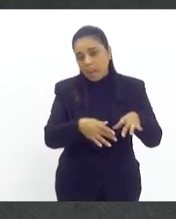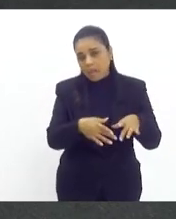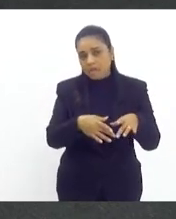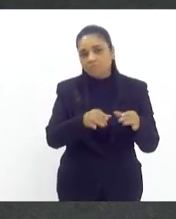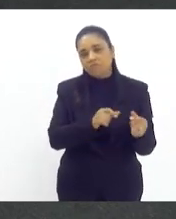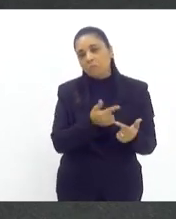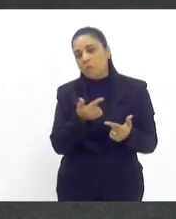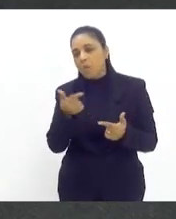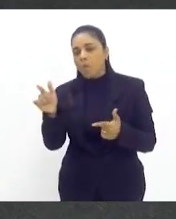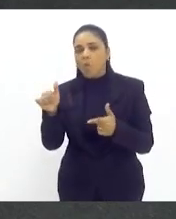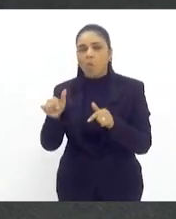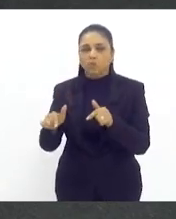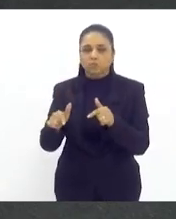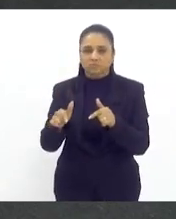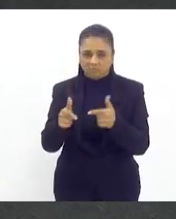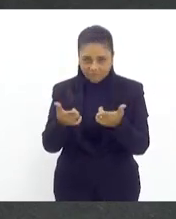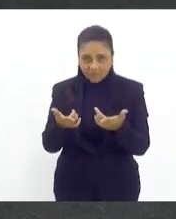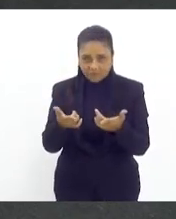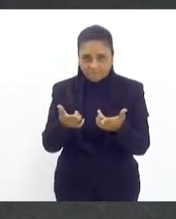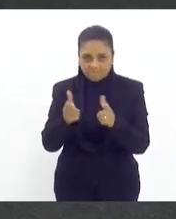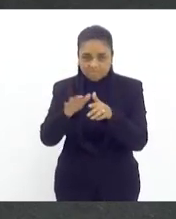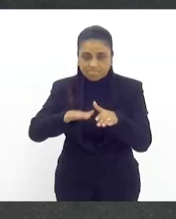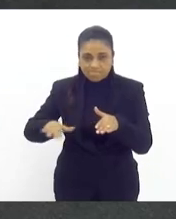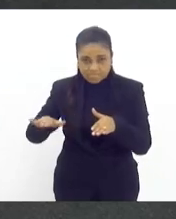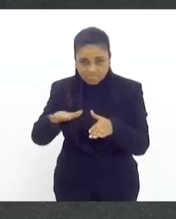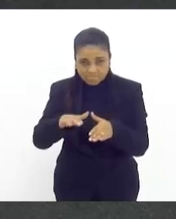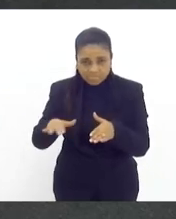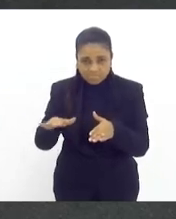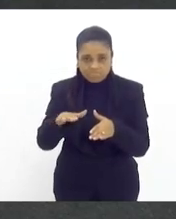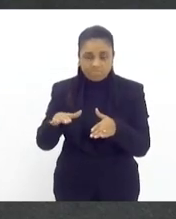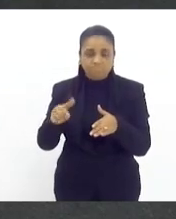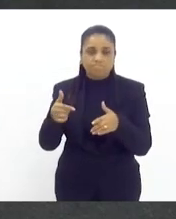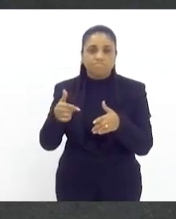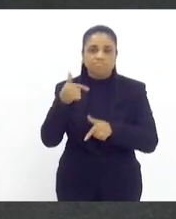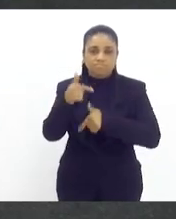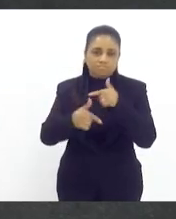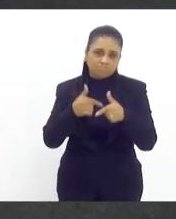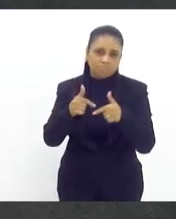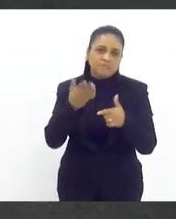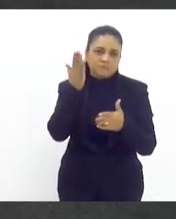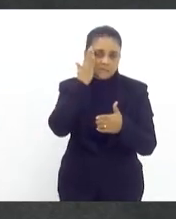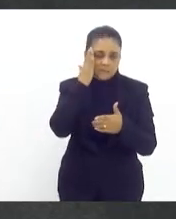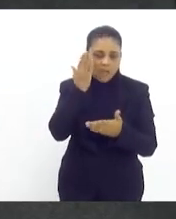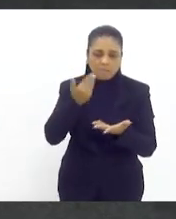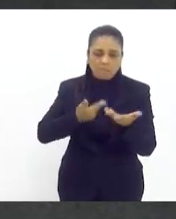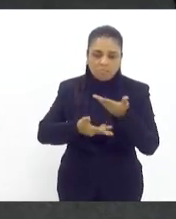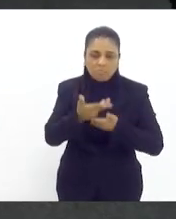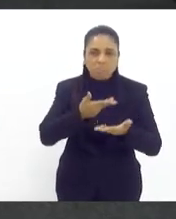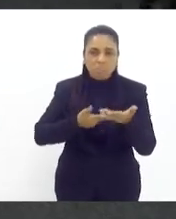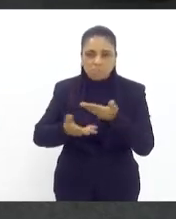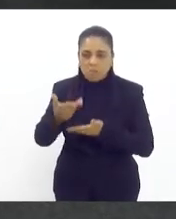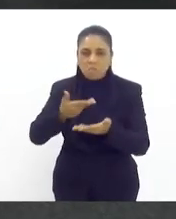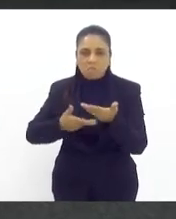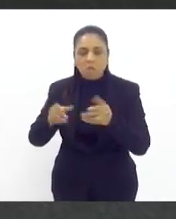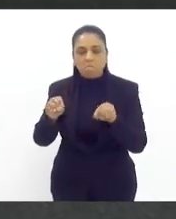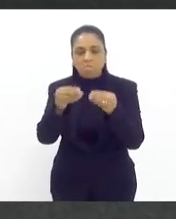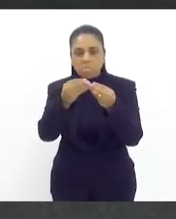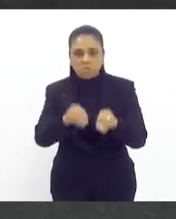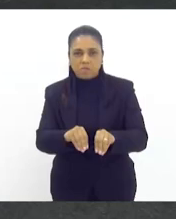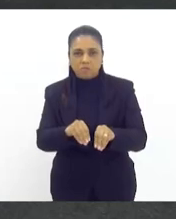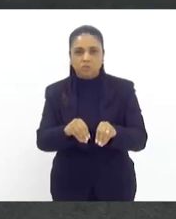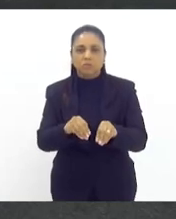nessas universidades e a gente sabe que o quanto é o aumento da rotatividade prejudica né o funcionamento